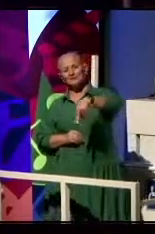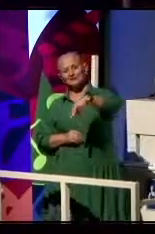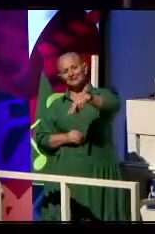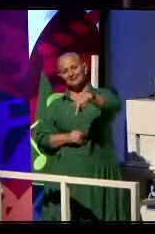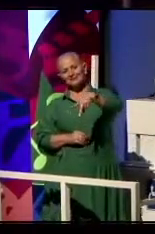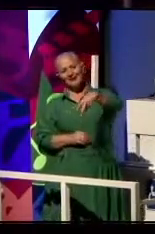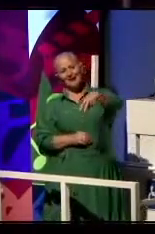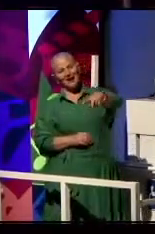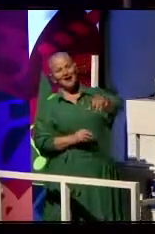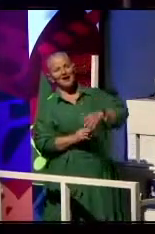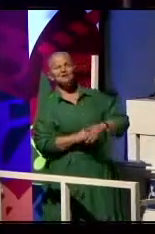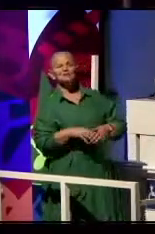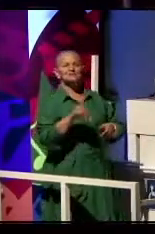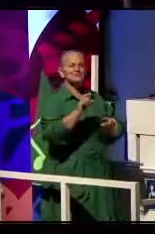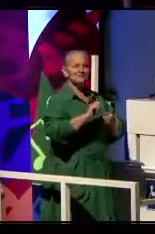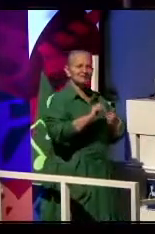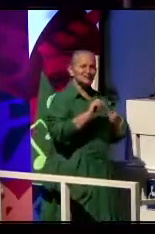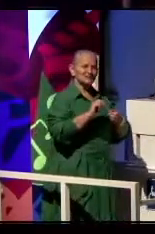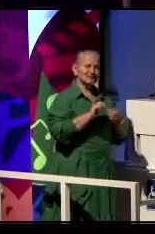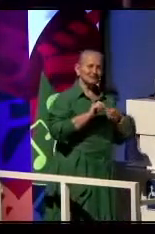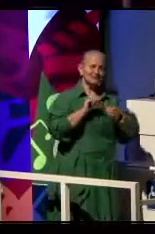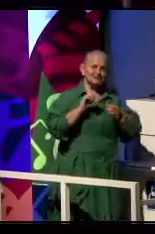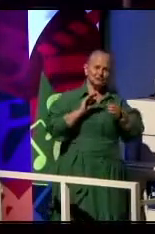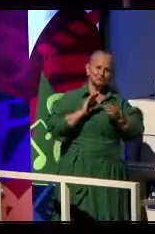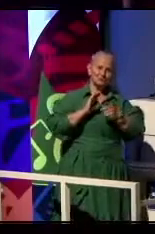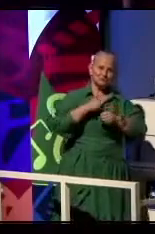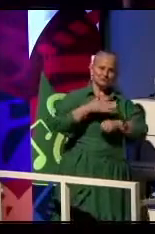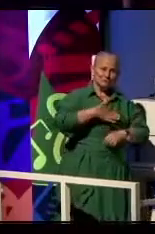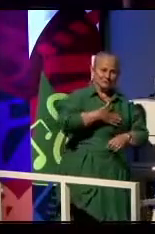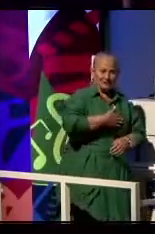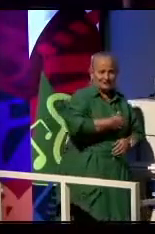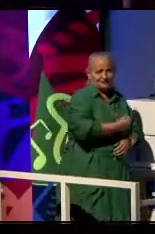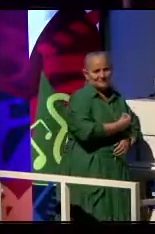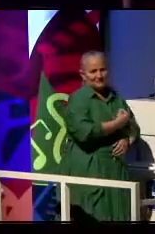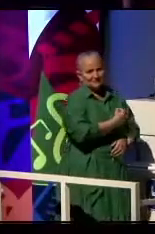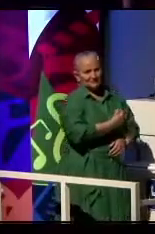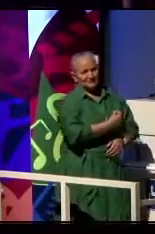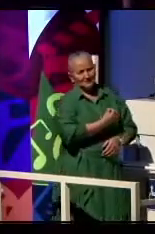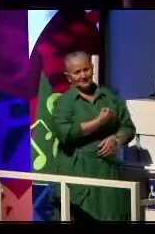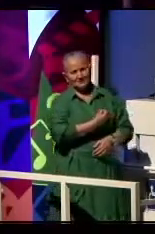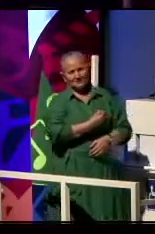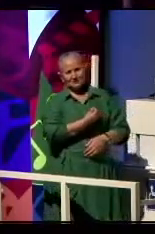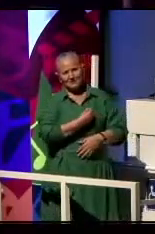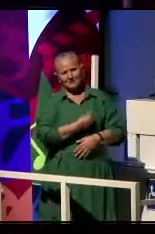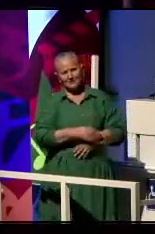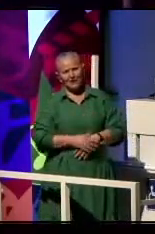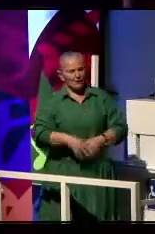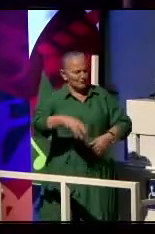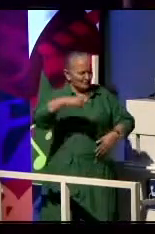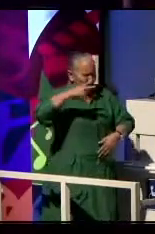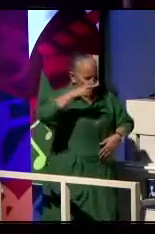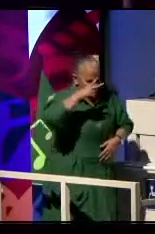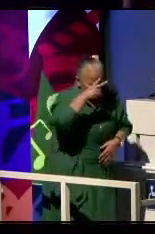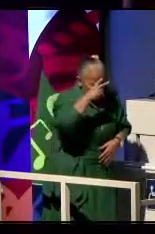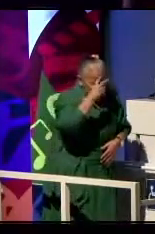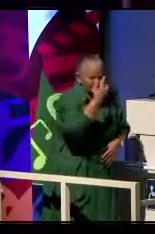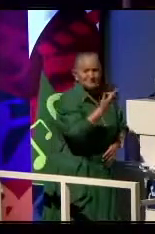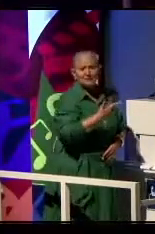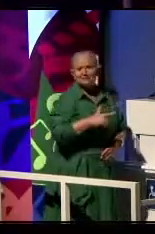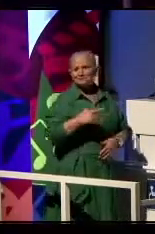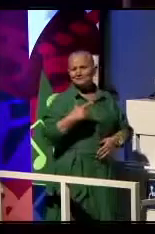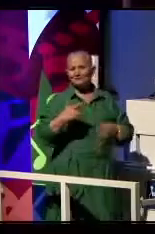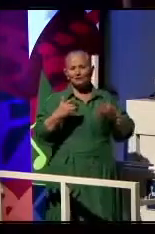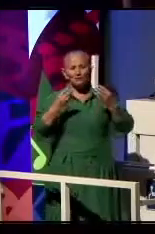fez-se noite em meu viver. Forte eu sou, mas não tem